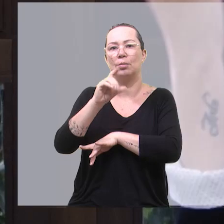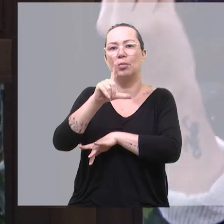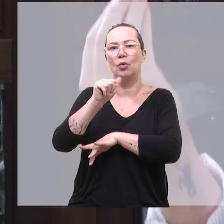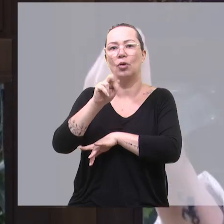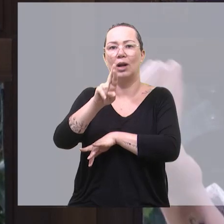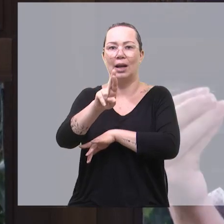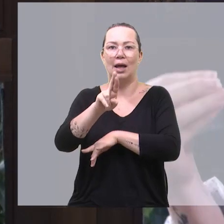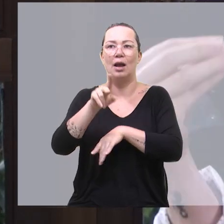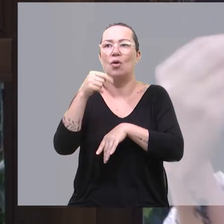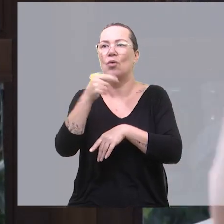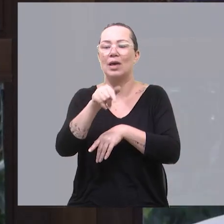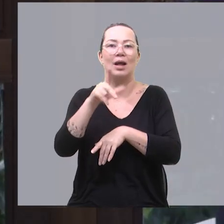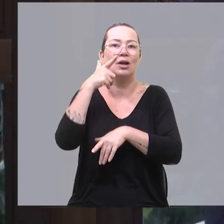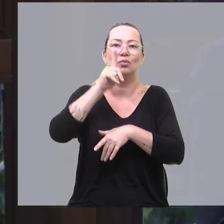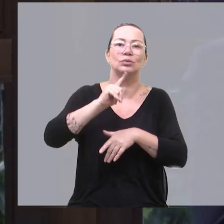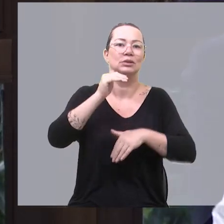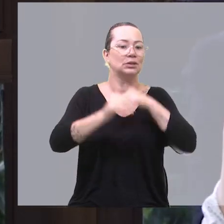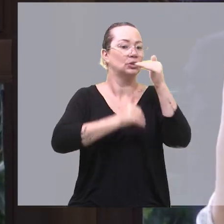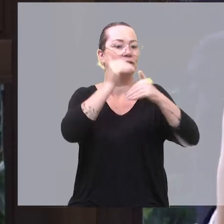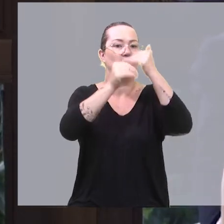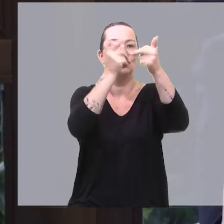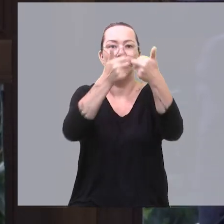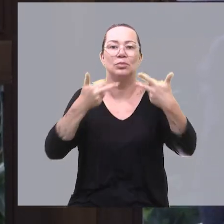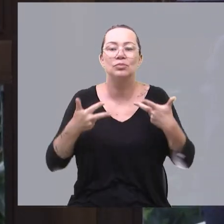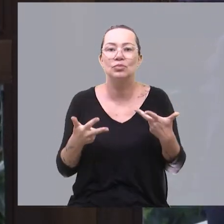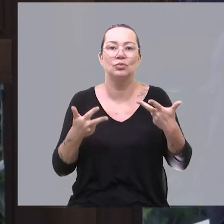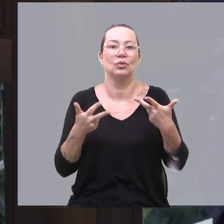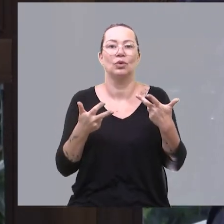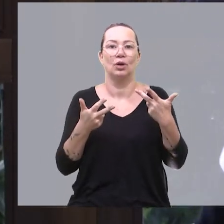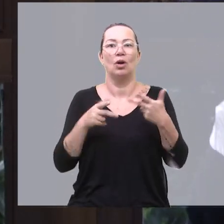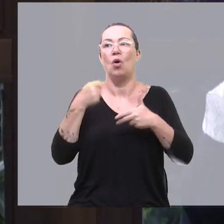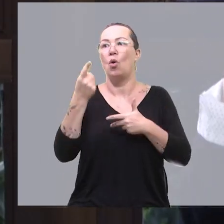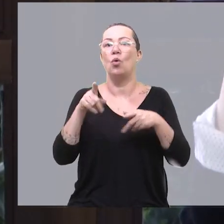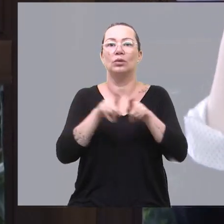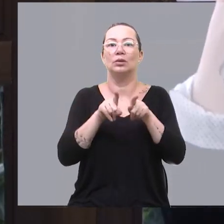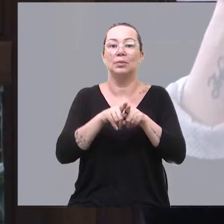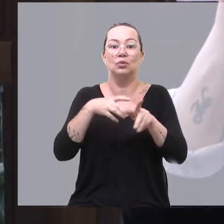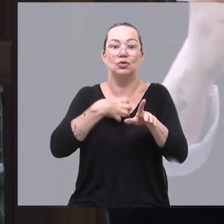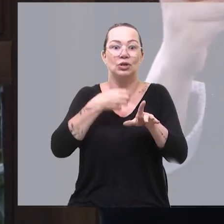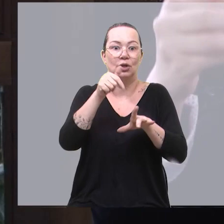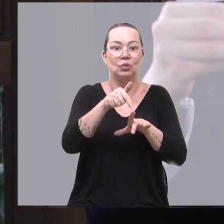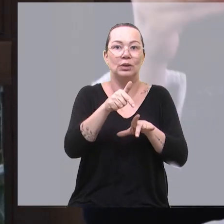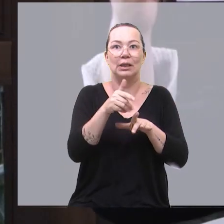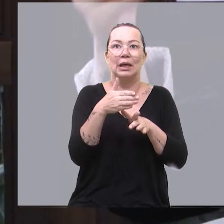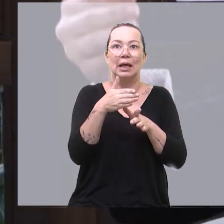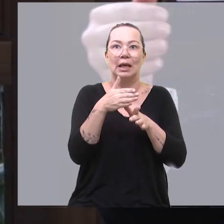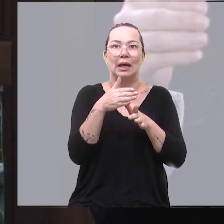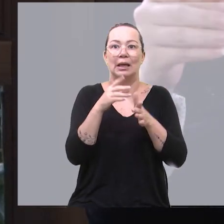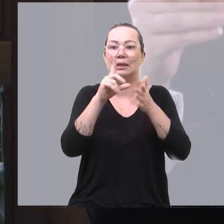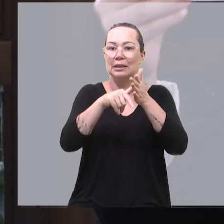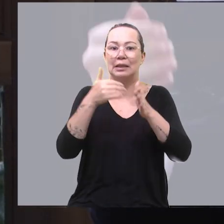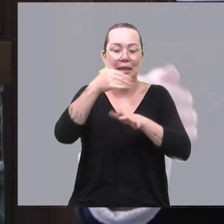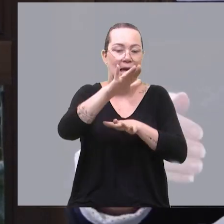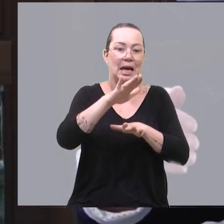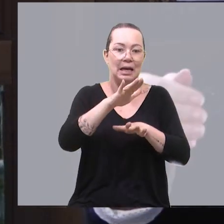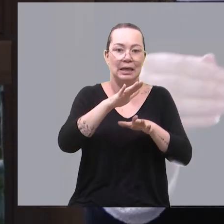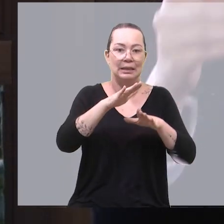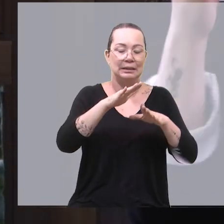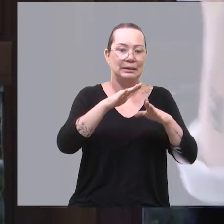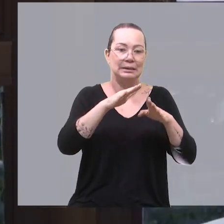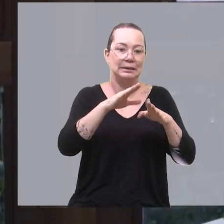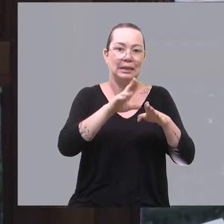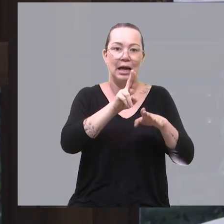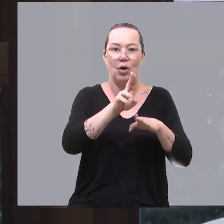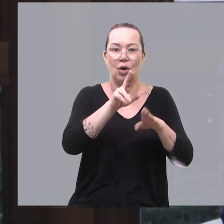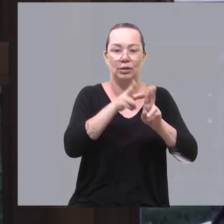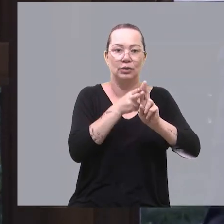a pessoa tão funcional, ou que ela não consegue desenvolver algumas questões, ou dependendo do estado em que ela vai chegar lá no posto de saúde, ela